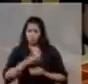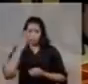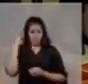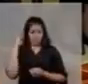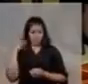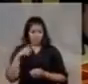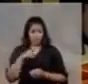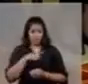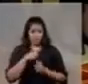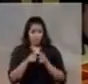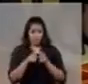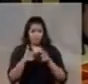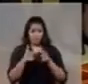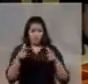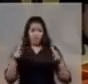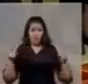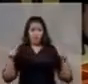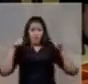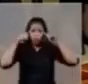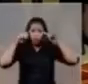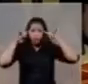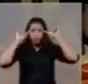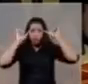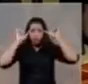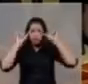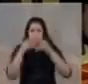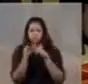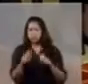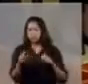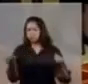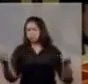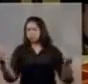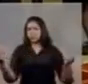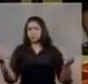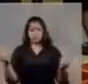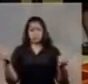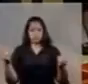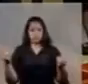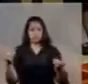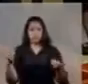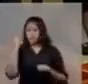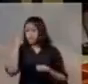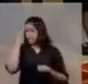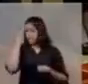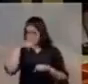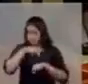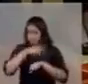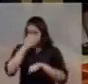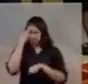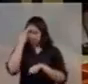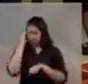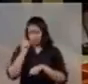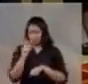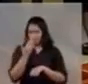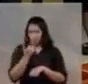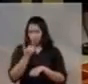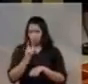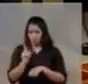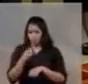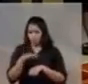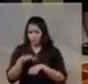maior rebanho bovino do planeta. Nem a Índia, que não consome carne